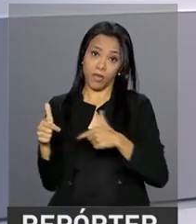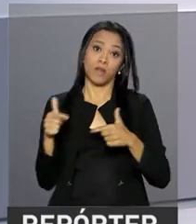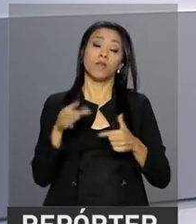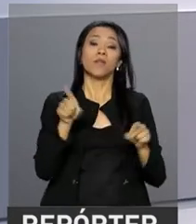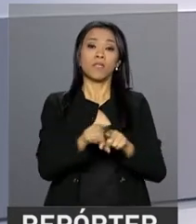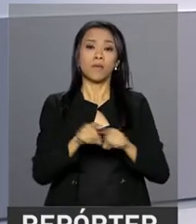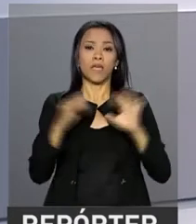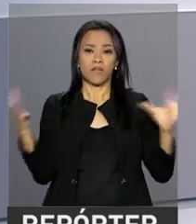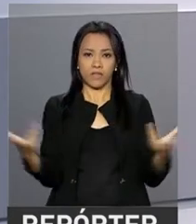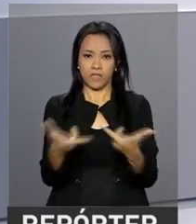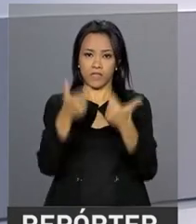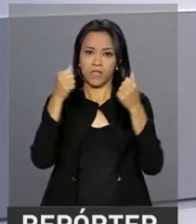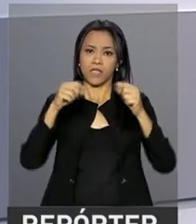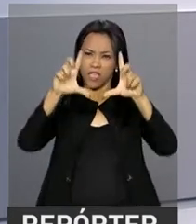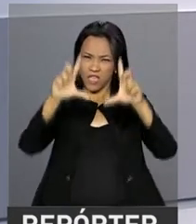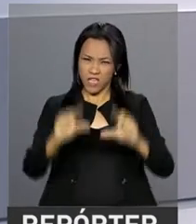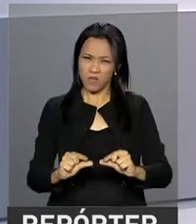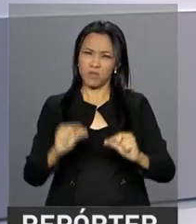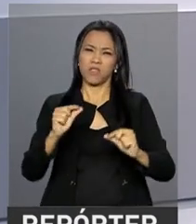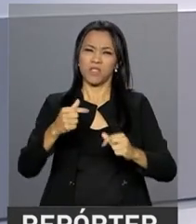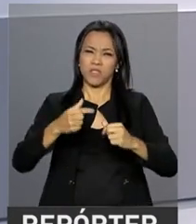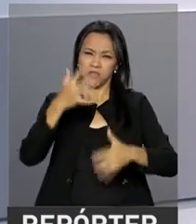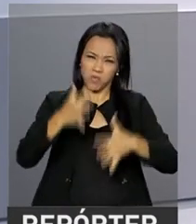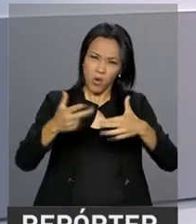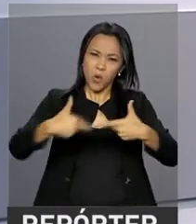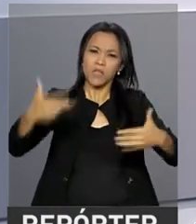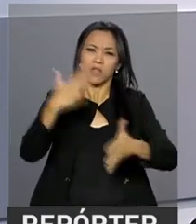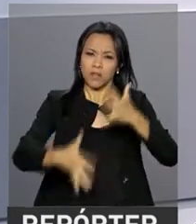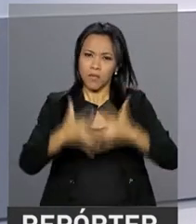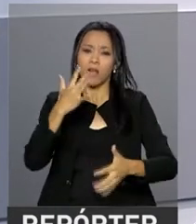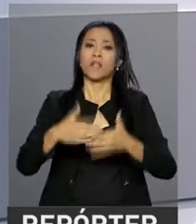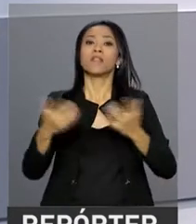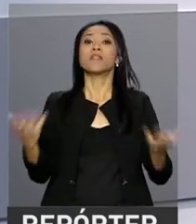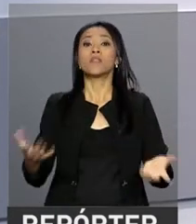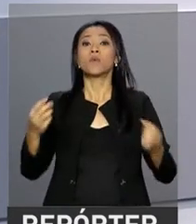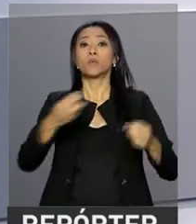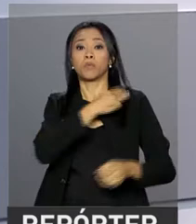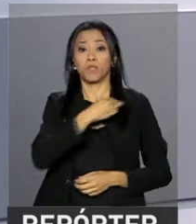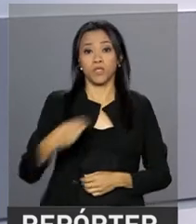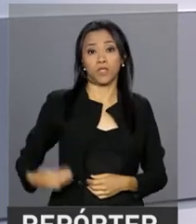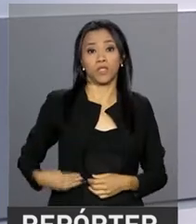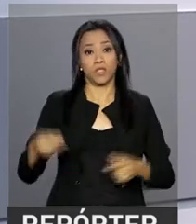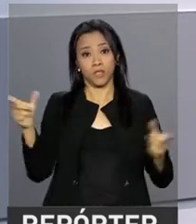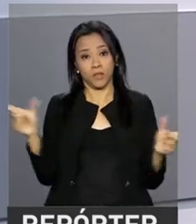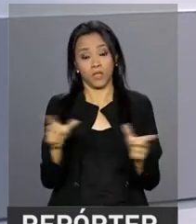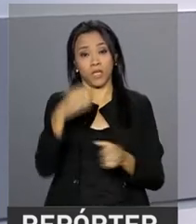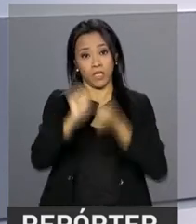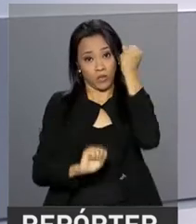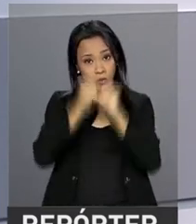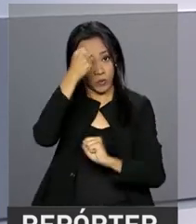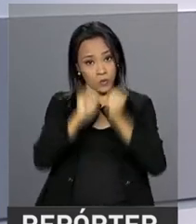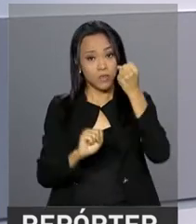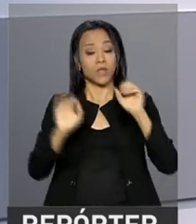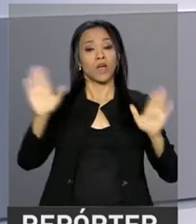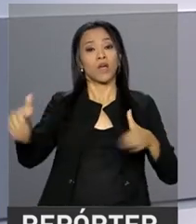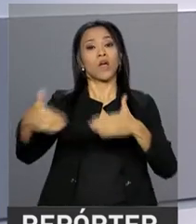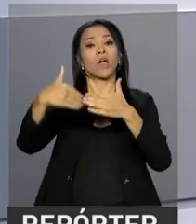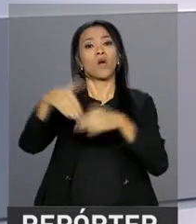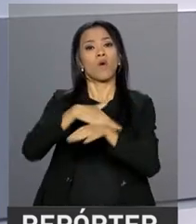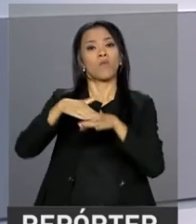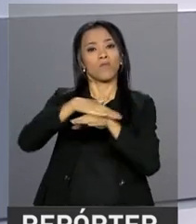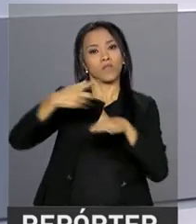eficiência e redução da burocracia. O ministro da Indústria, Comércio Exterior e Serviços conversou com empresários paulistas da área